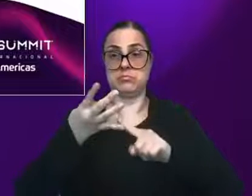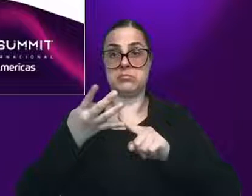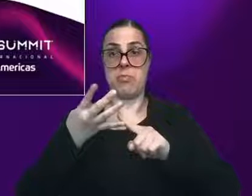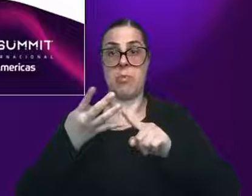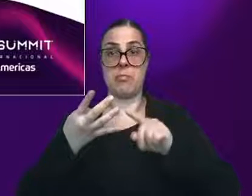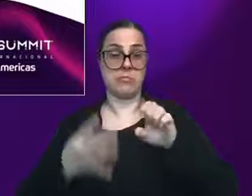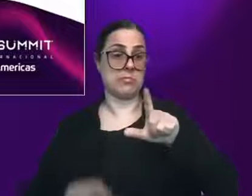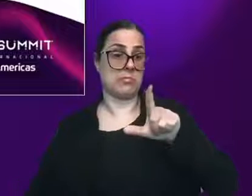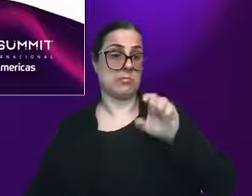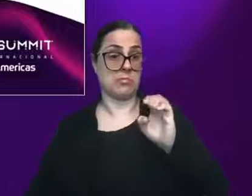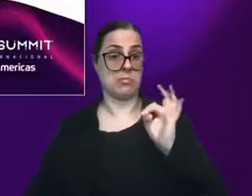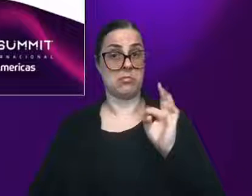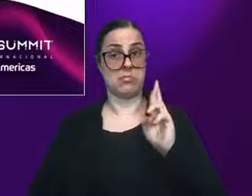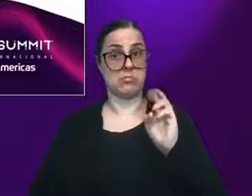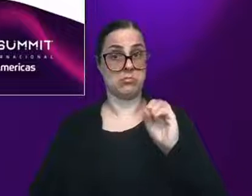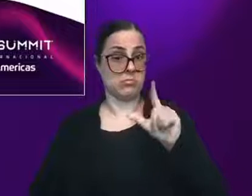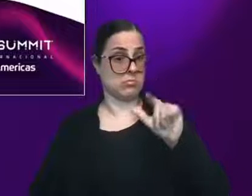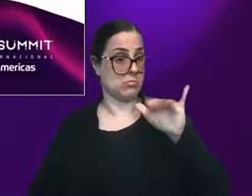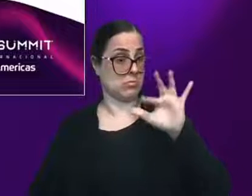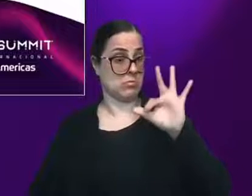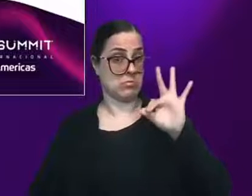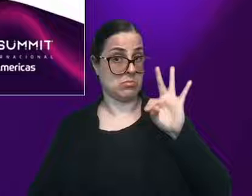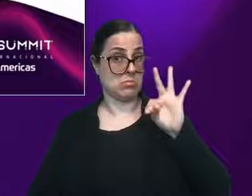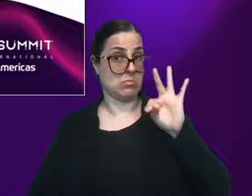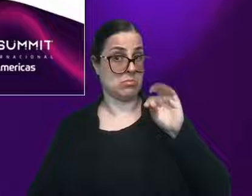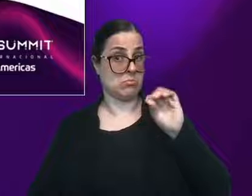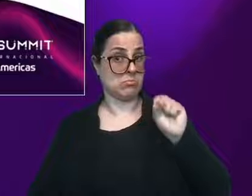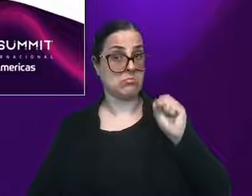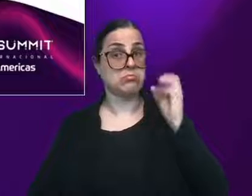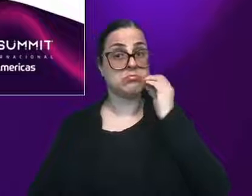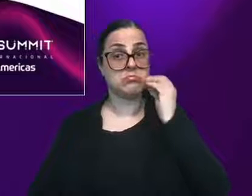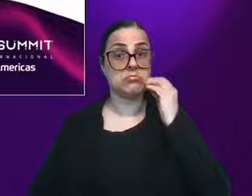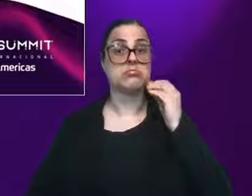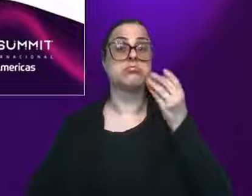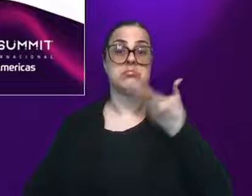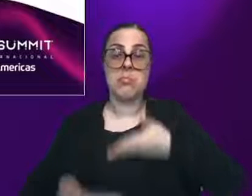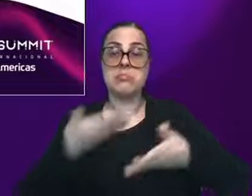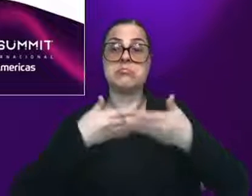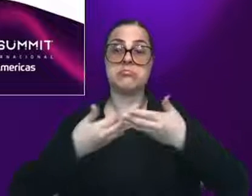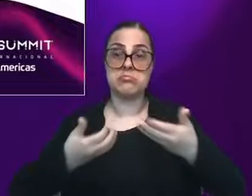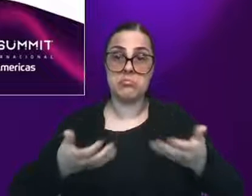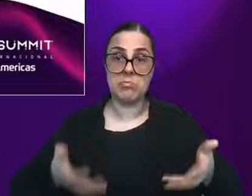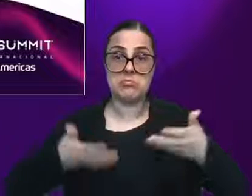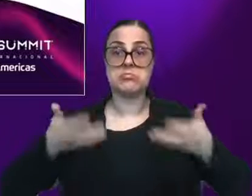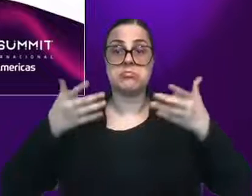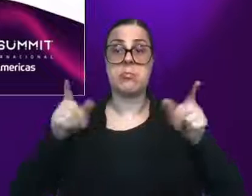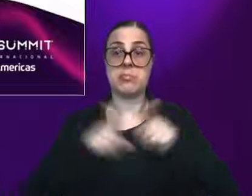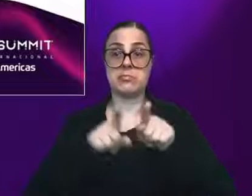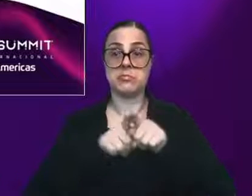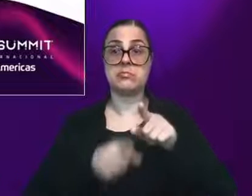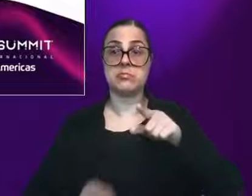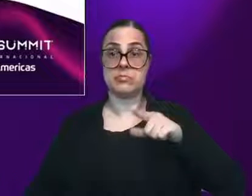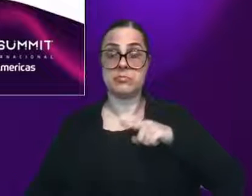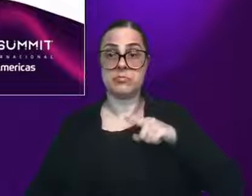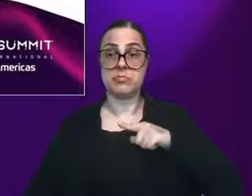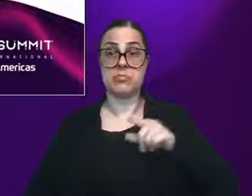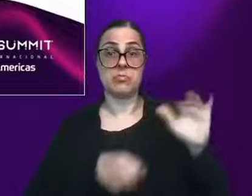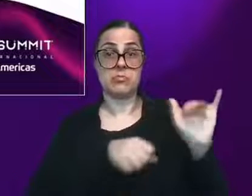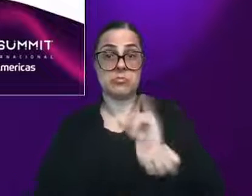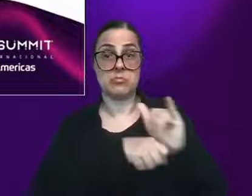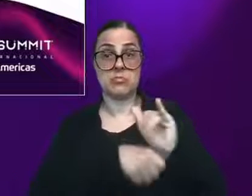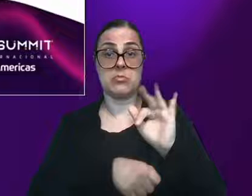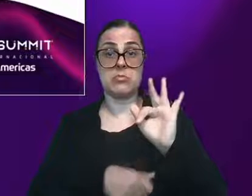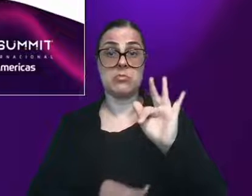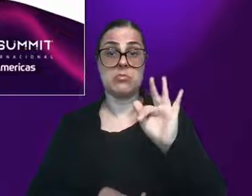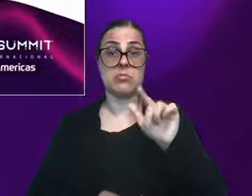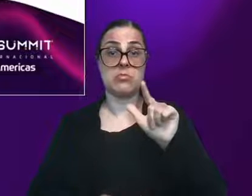esse eu acho pouco observado, mas ele é muito importante, o que a gente chama de fluid creep, que é todo o